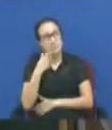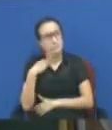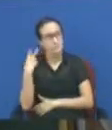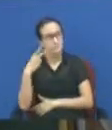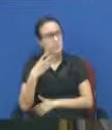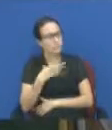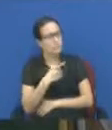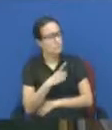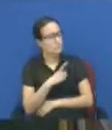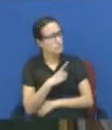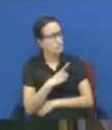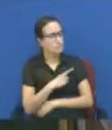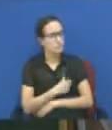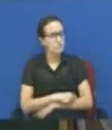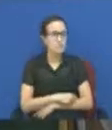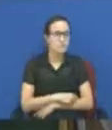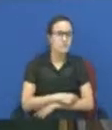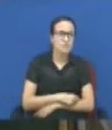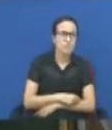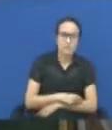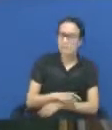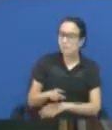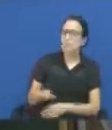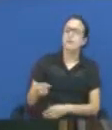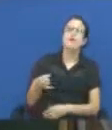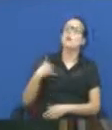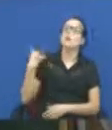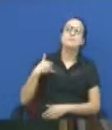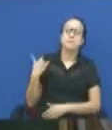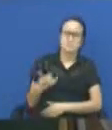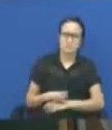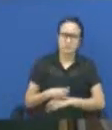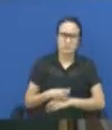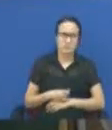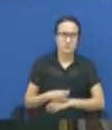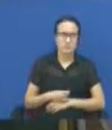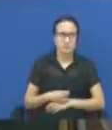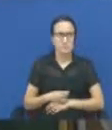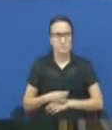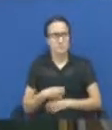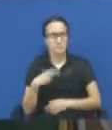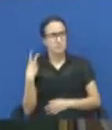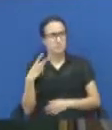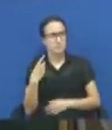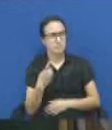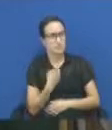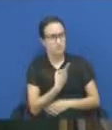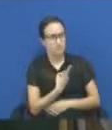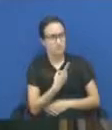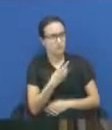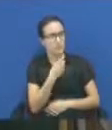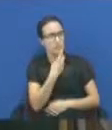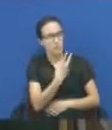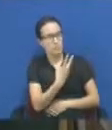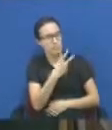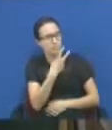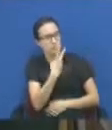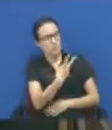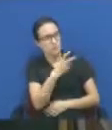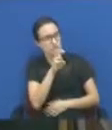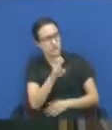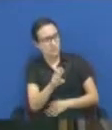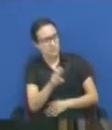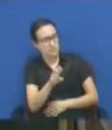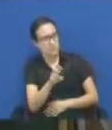resposta do meu aparte, ele disse, tenho filhos. Perguntei, qual a idade, vereador? O vereador César respondeu, um tem 25,